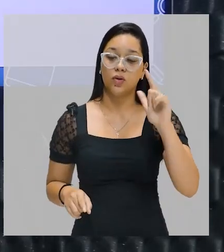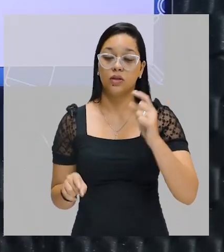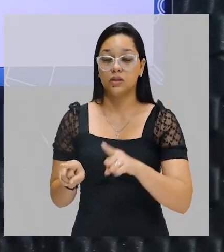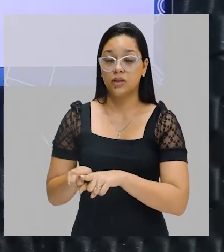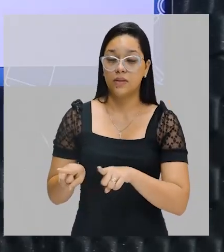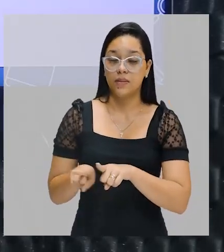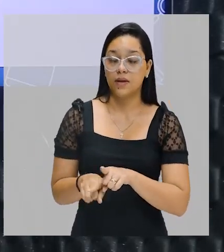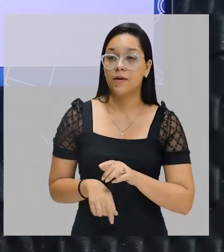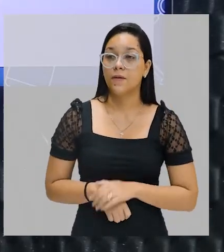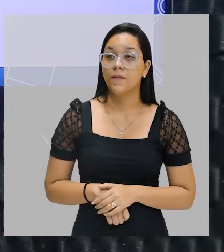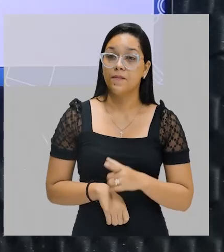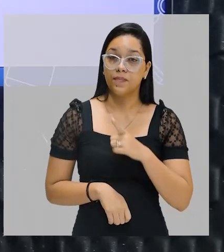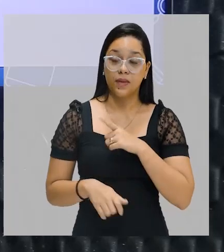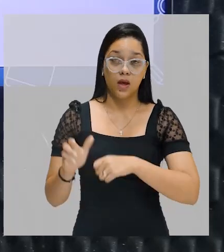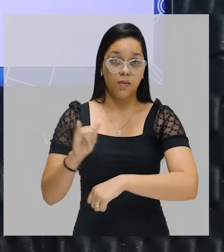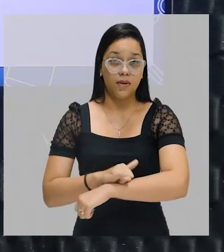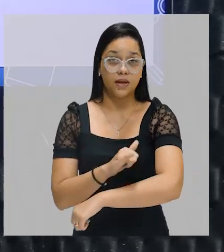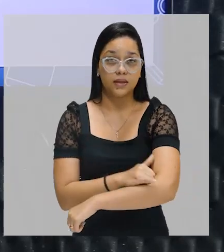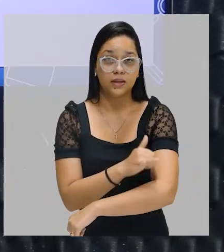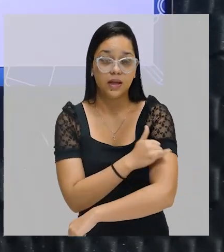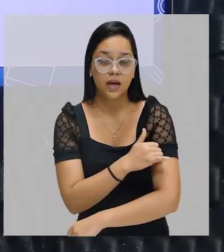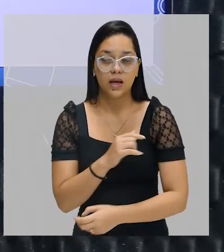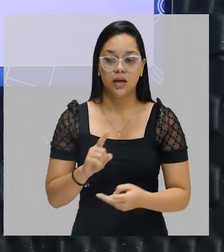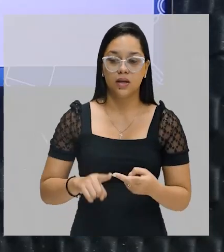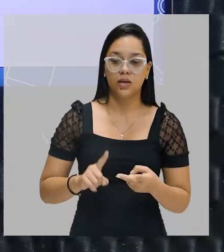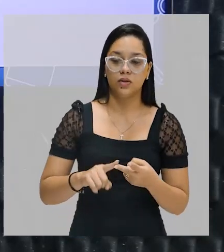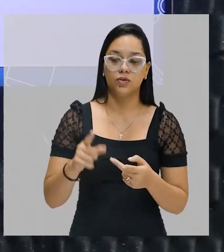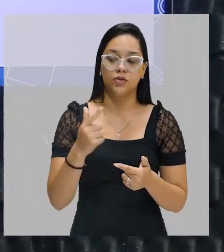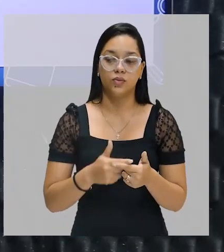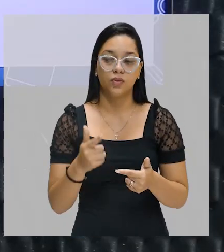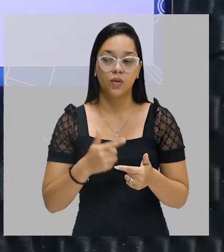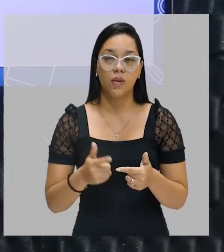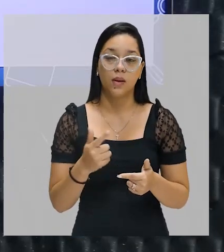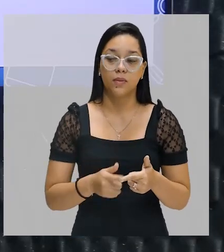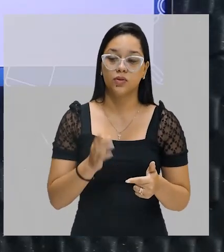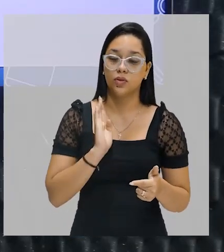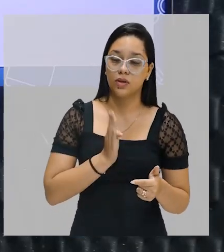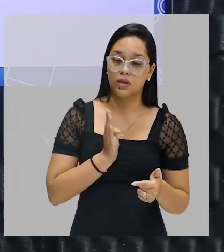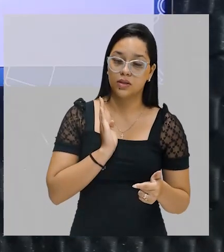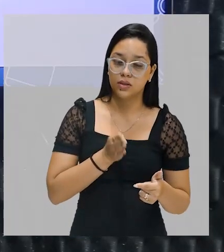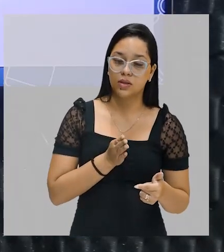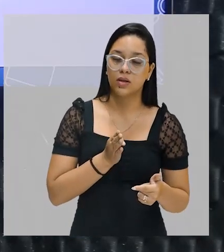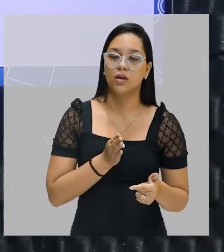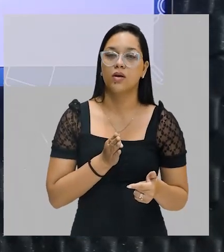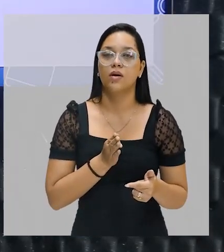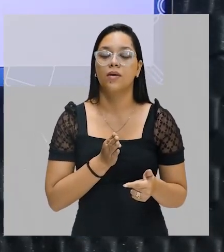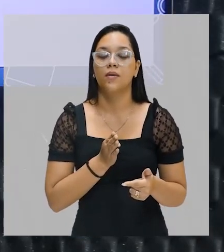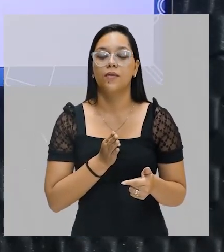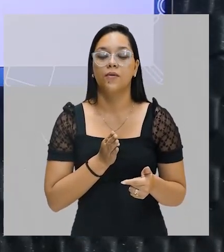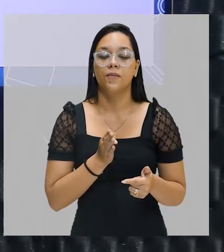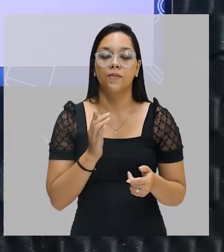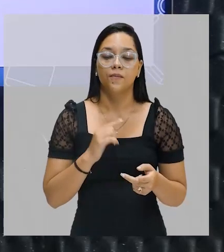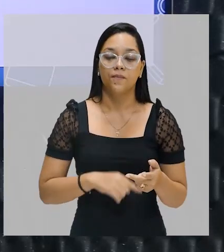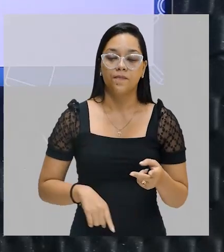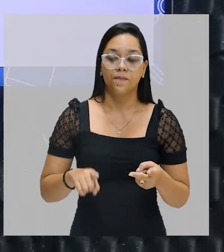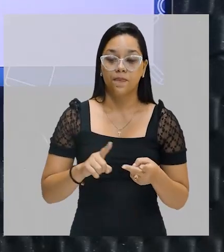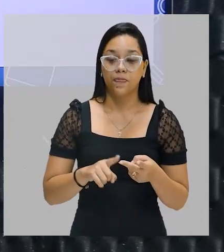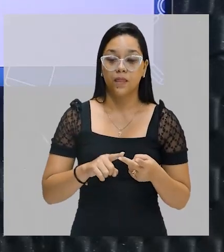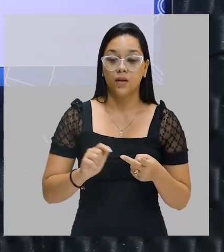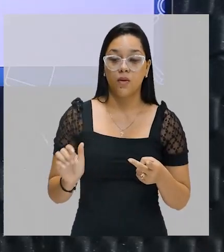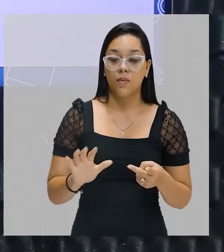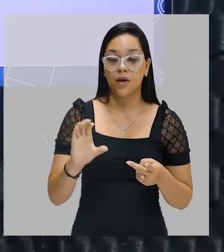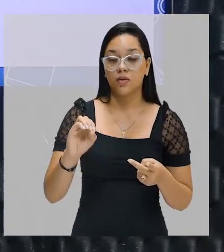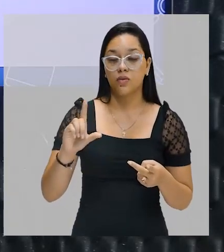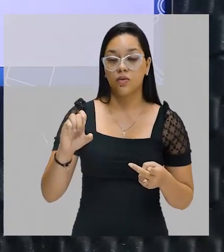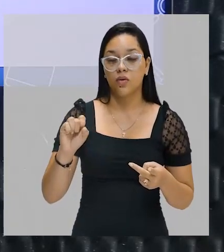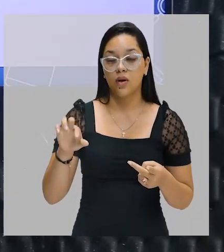ainda. Nós temos a obesidade, os problemas cardiovasculares, que pode causar um infarto, um AVC,